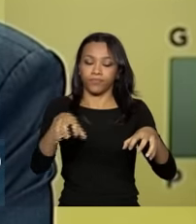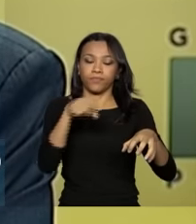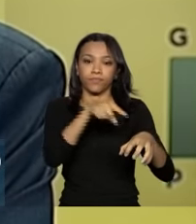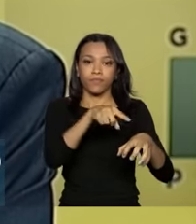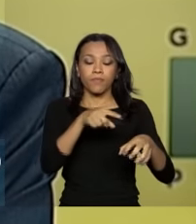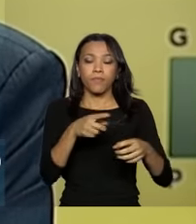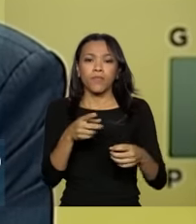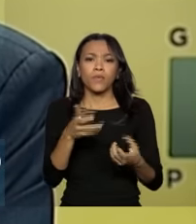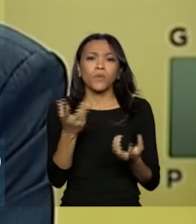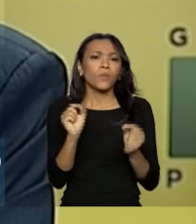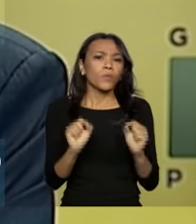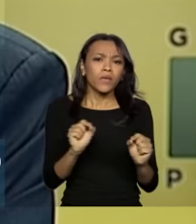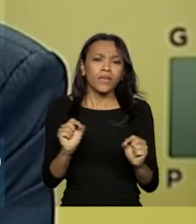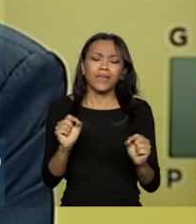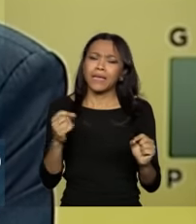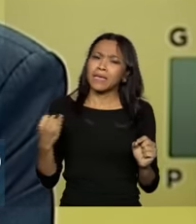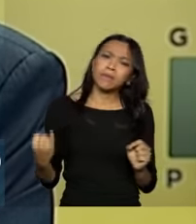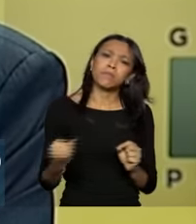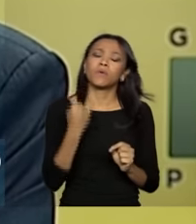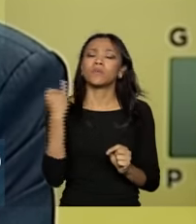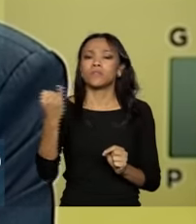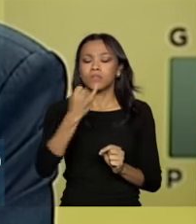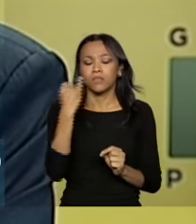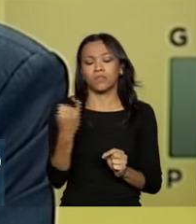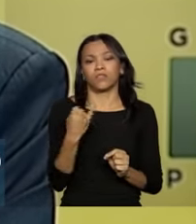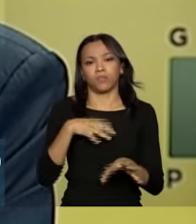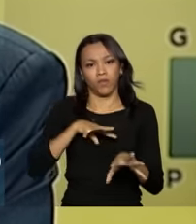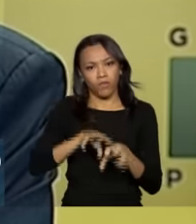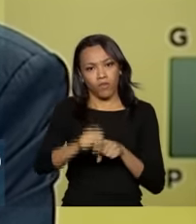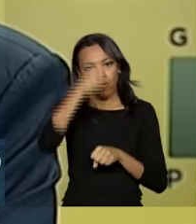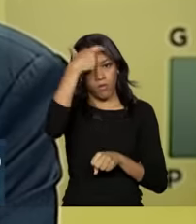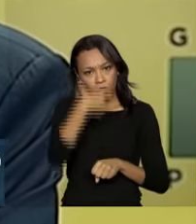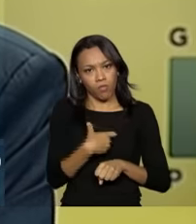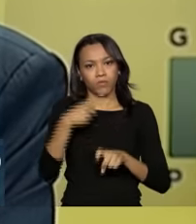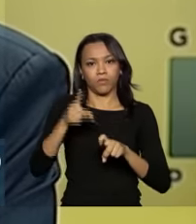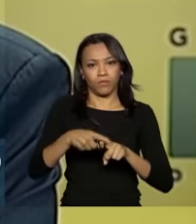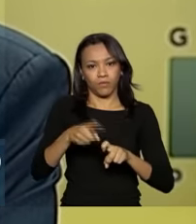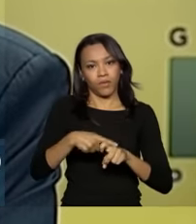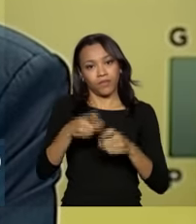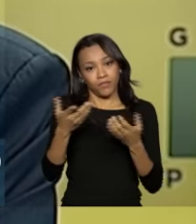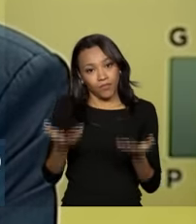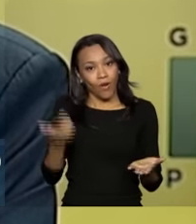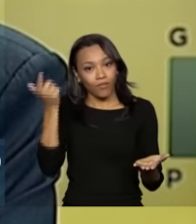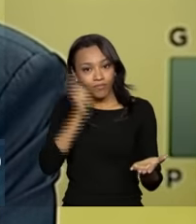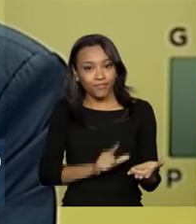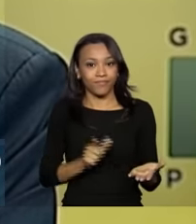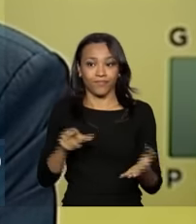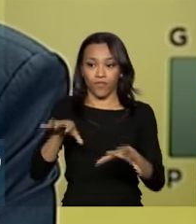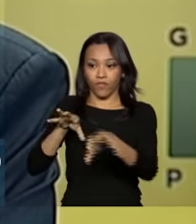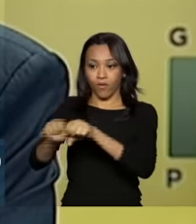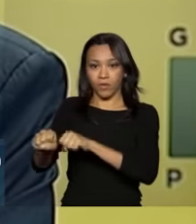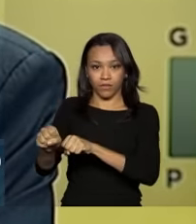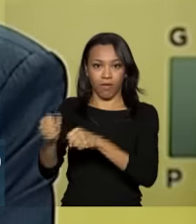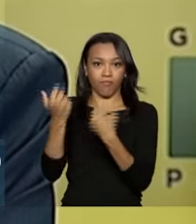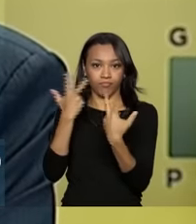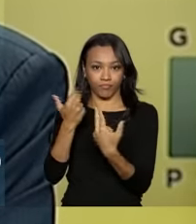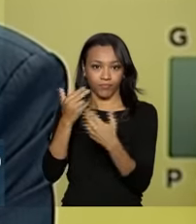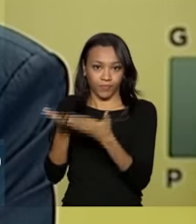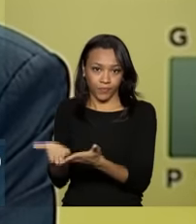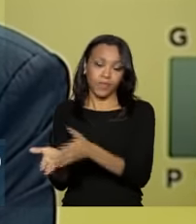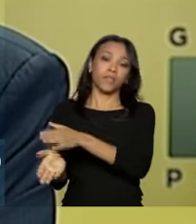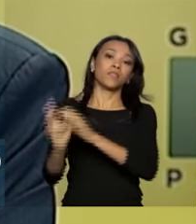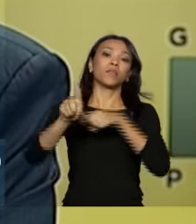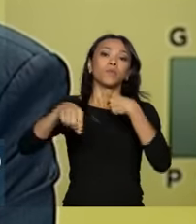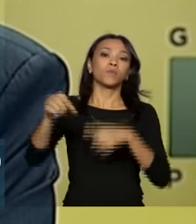aquilo que coroa a formação do médico, que é a residência, está contemplado. Antes de 2013,